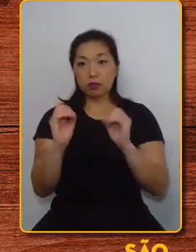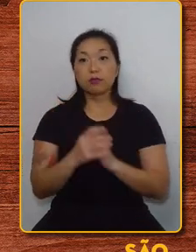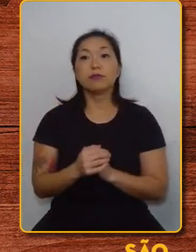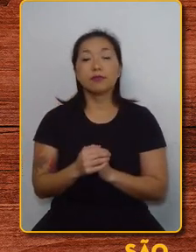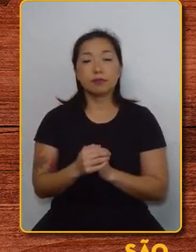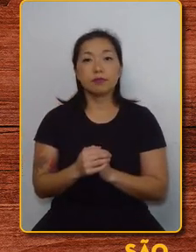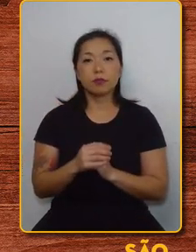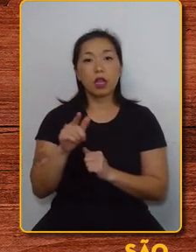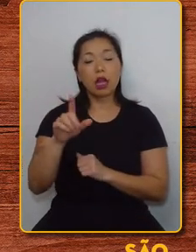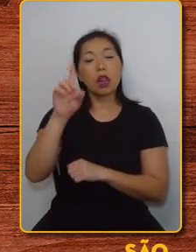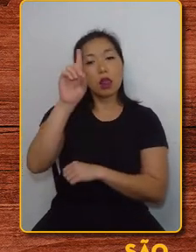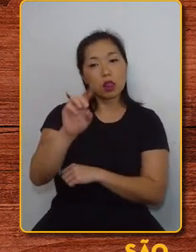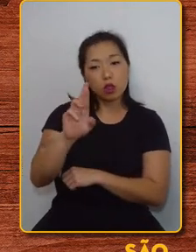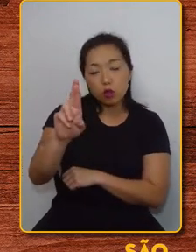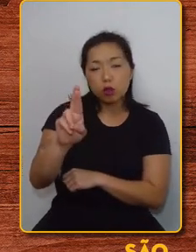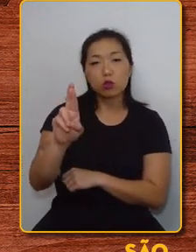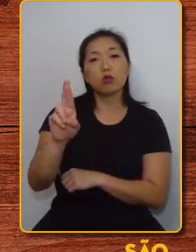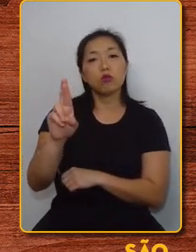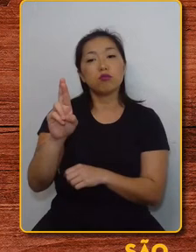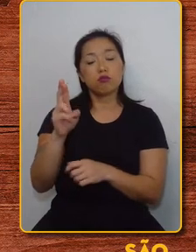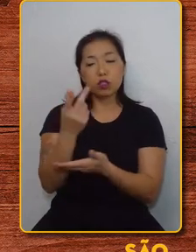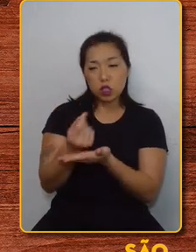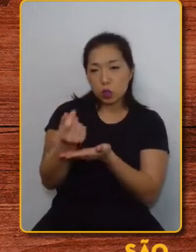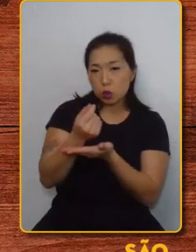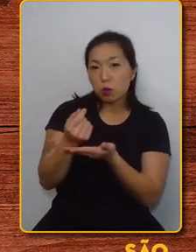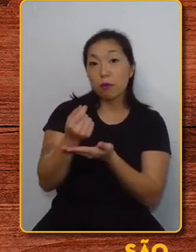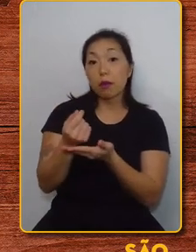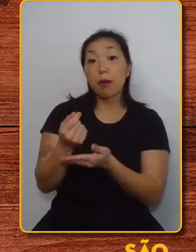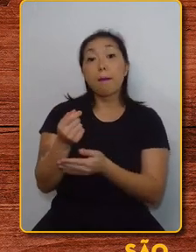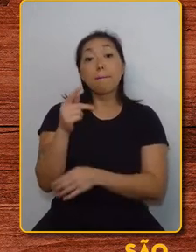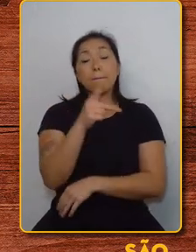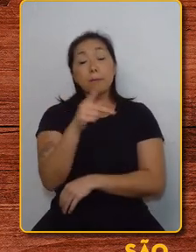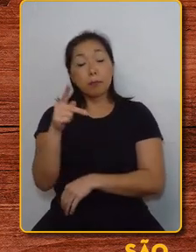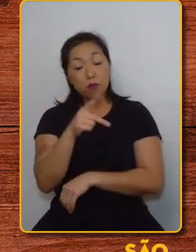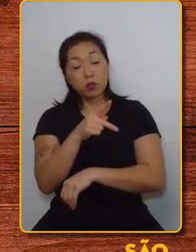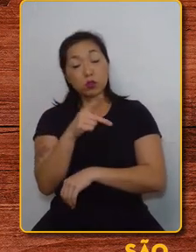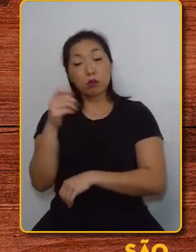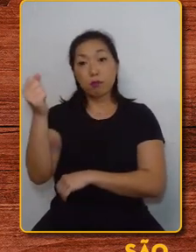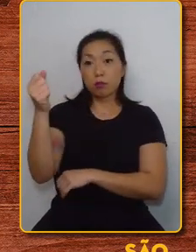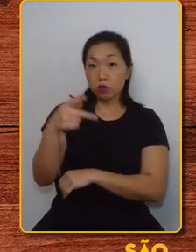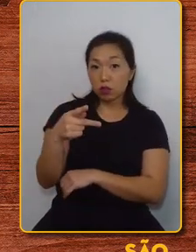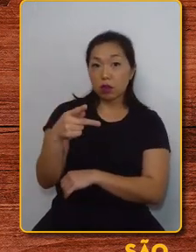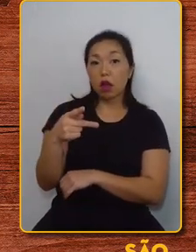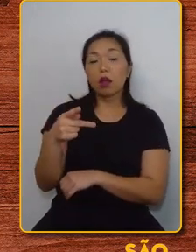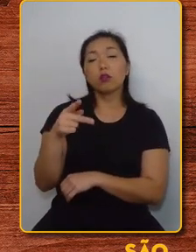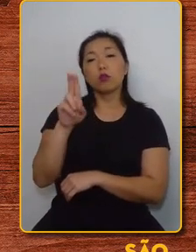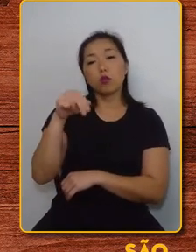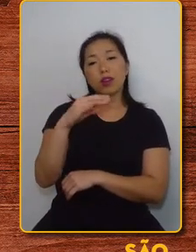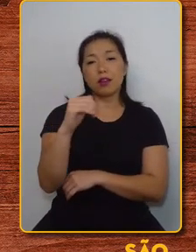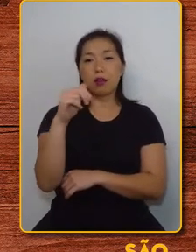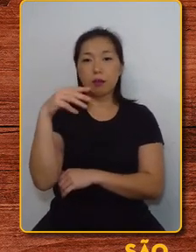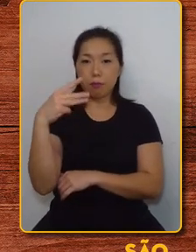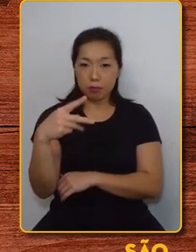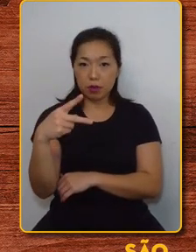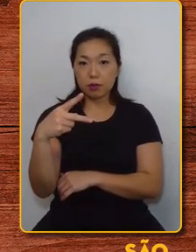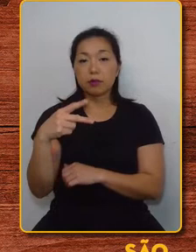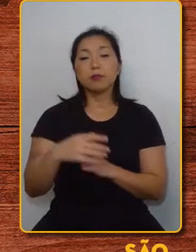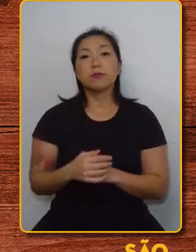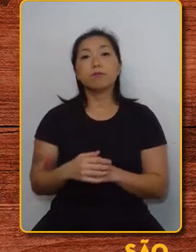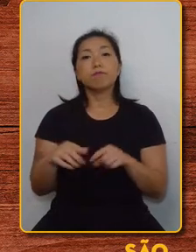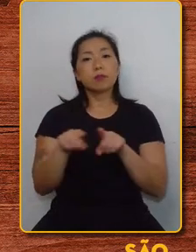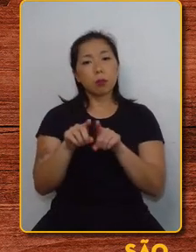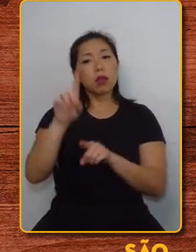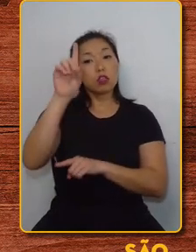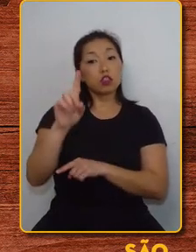em economia, professor titular aposentado do Instituto de Economia da Unicamp. Ele ocupou o cargo de diretor-geral da Organização das